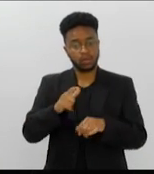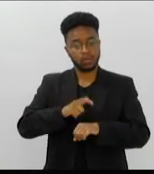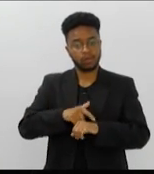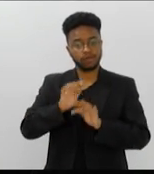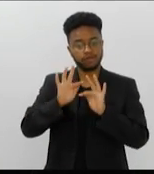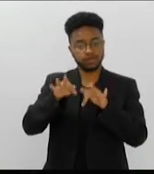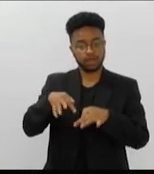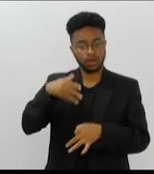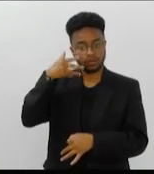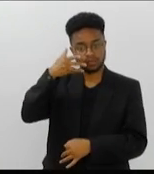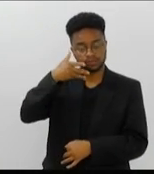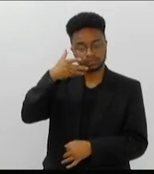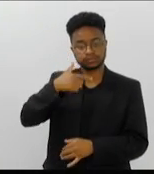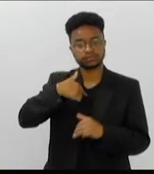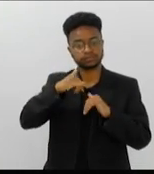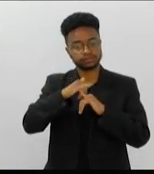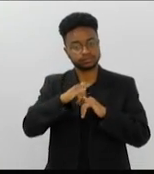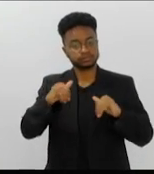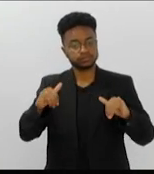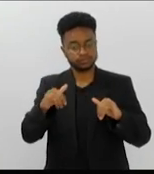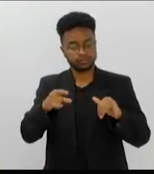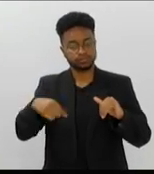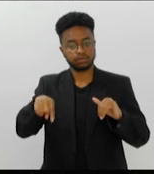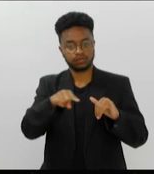final, essa